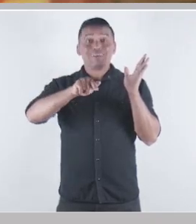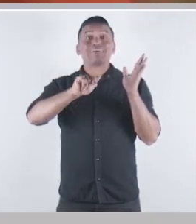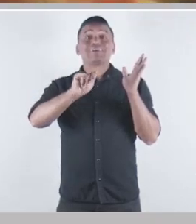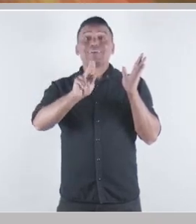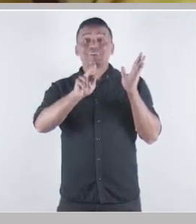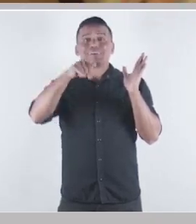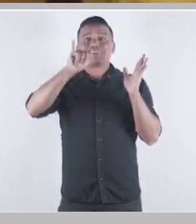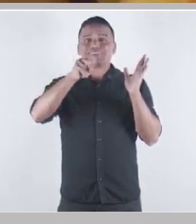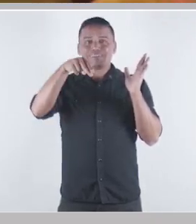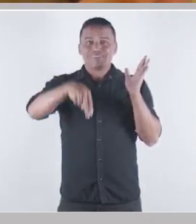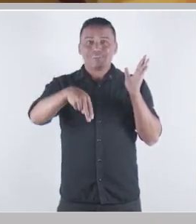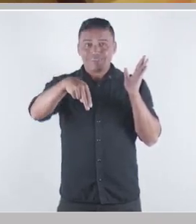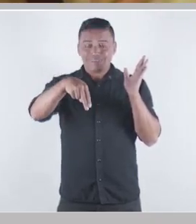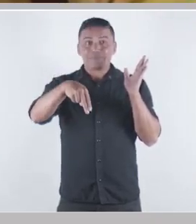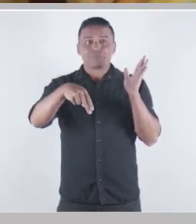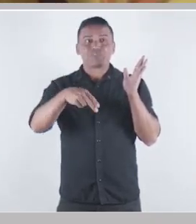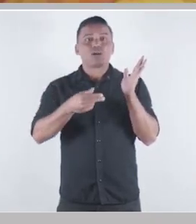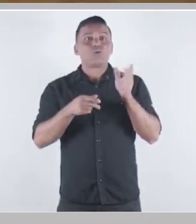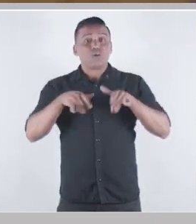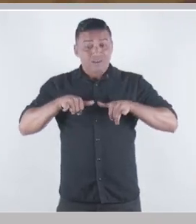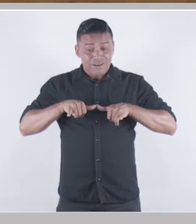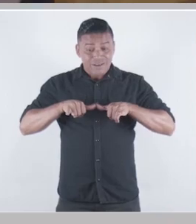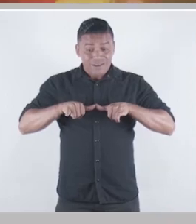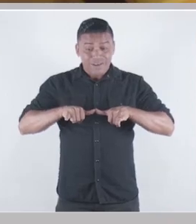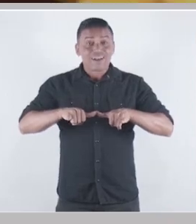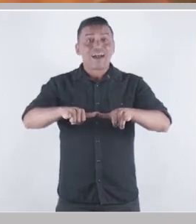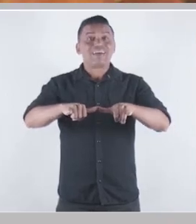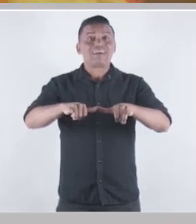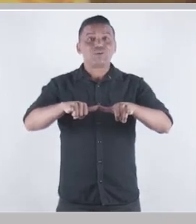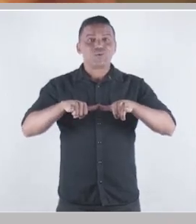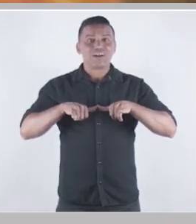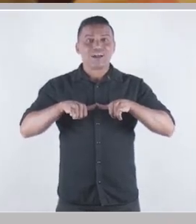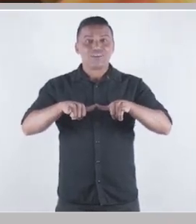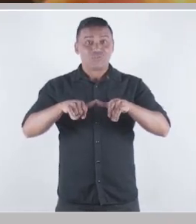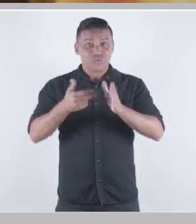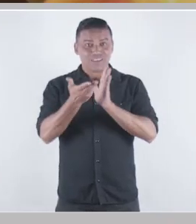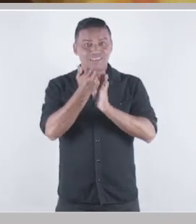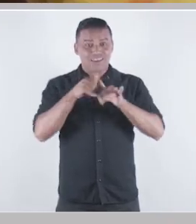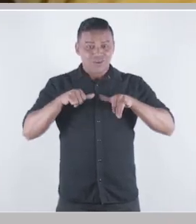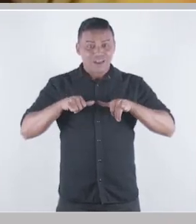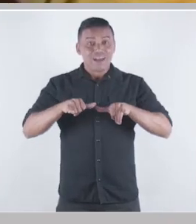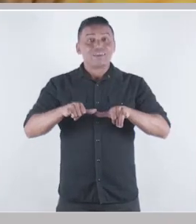desenhar aqui, é o carrinho de compras, que era o carrinho de compras em que eu